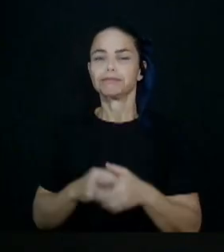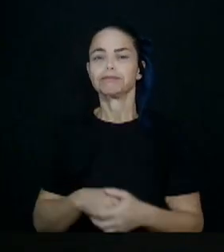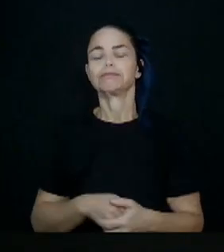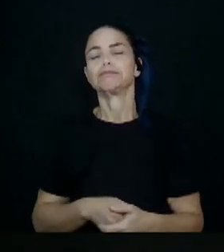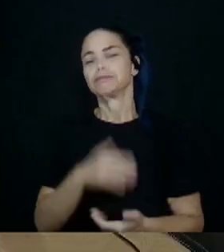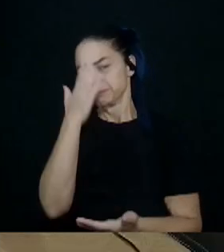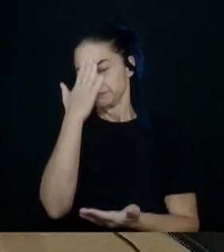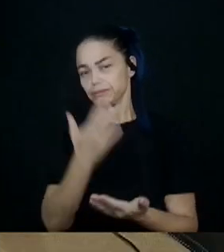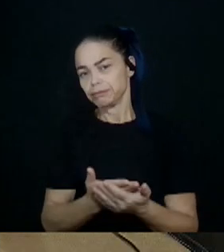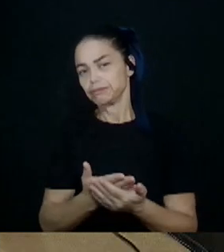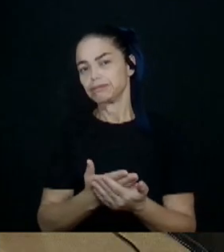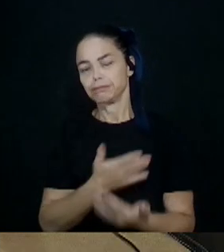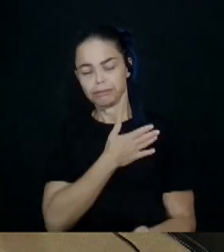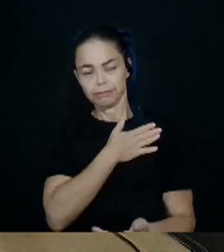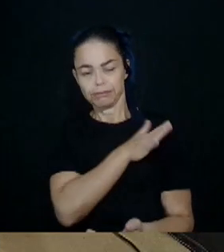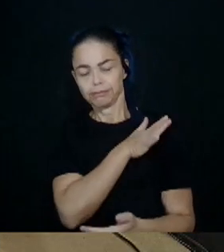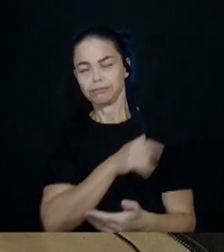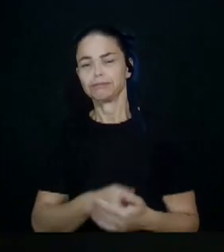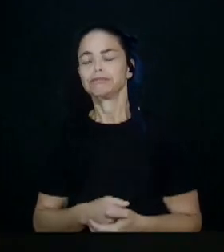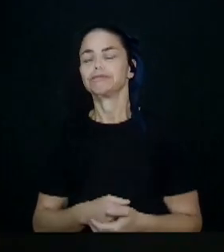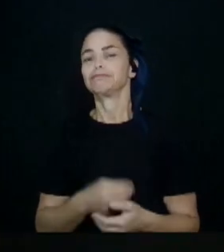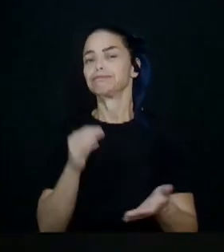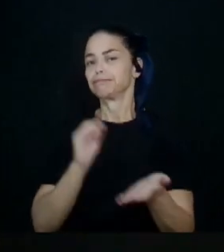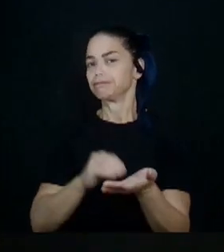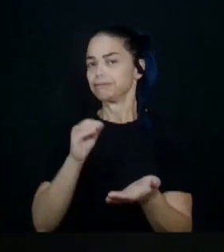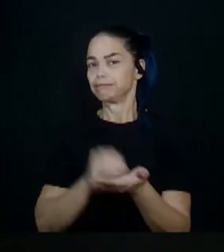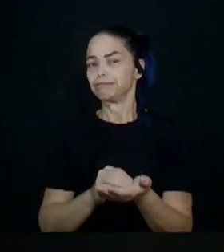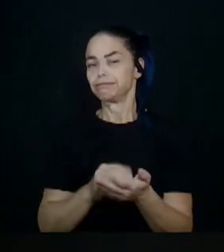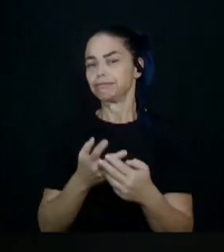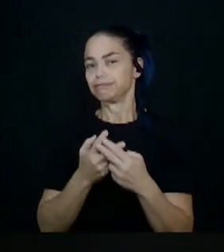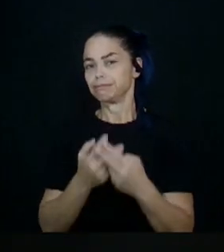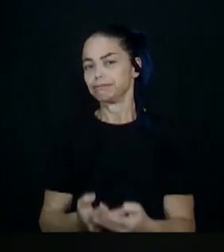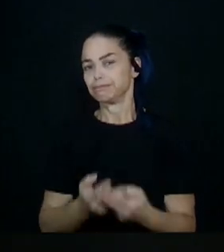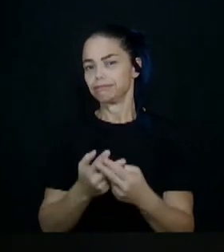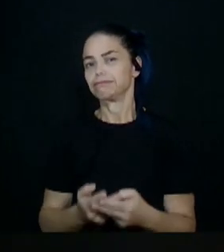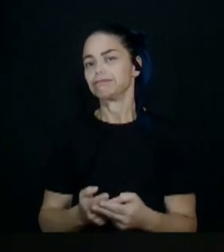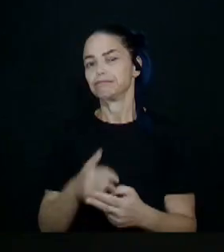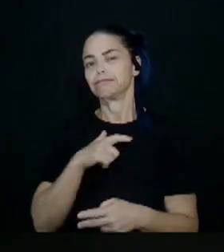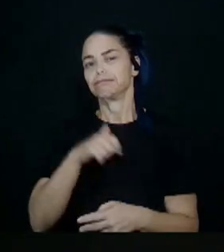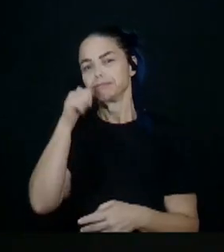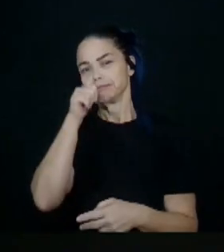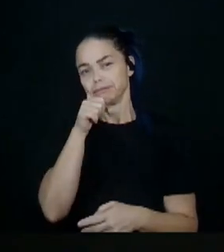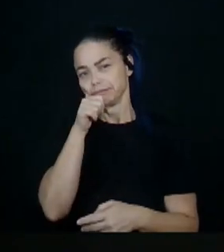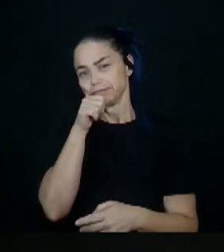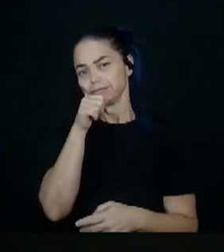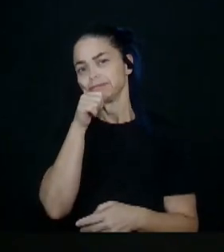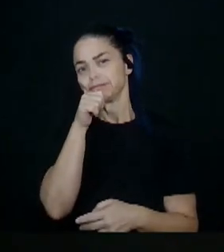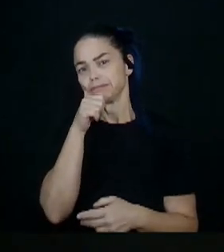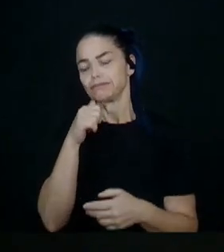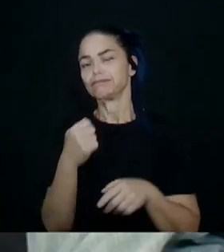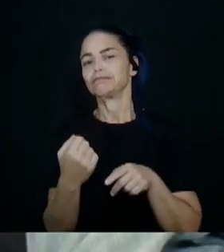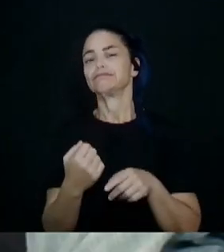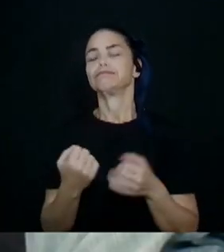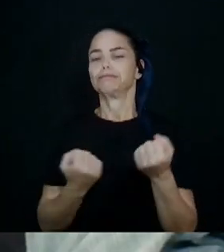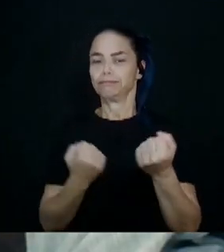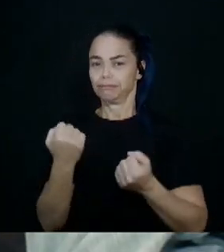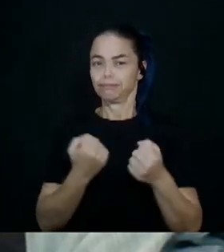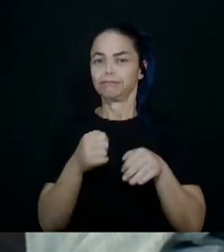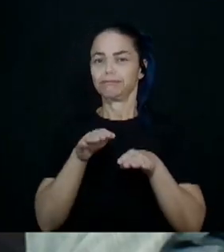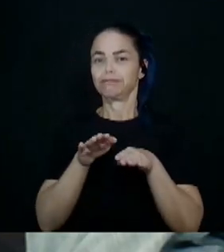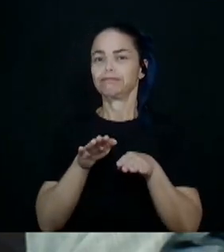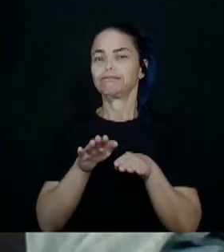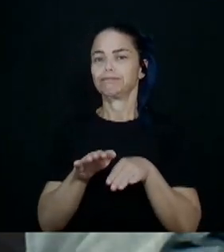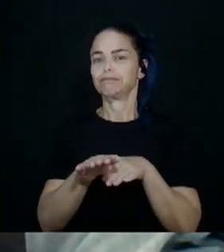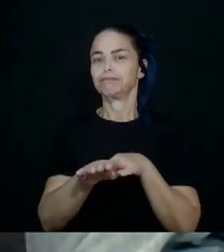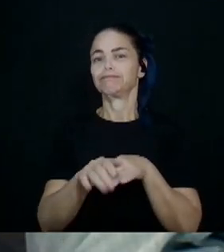tem discriminação e falta de paciência quando tem uma mulher no trânsito? Eu